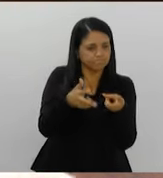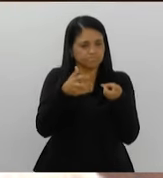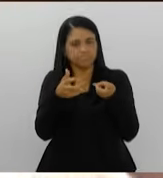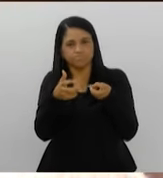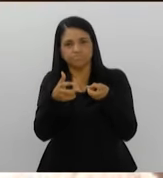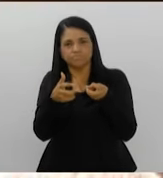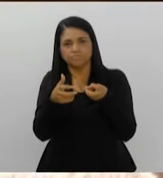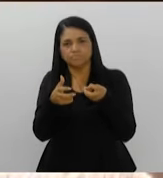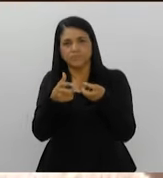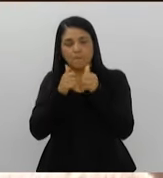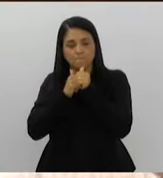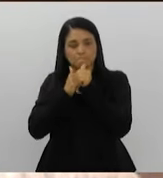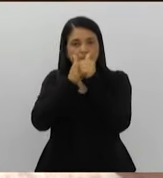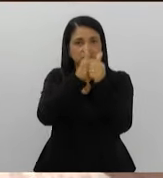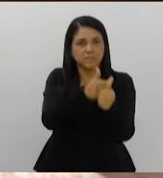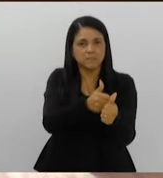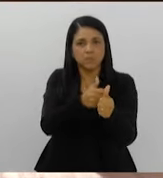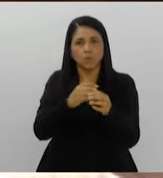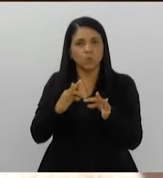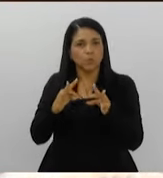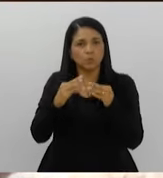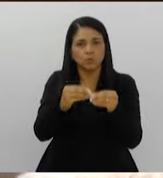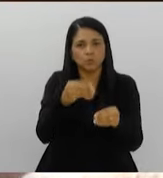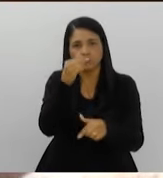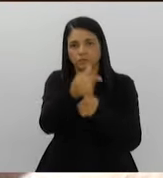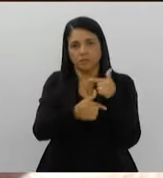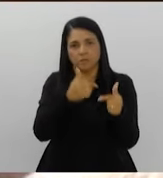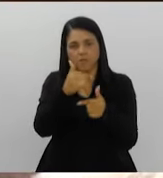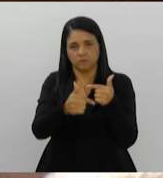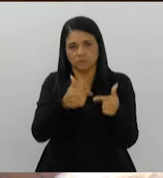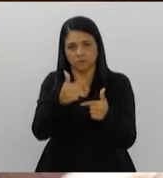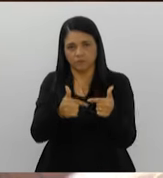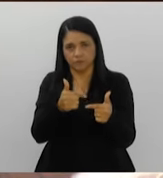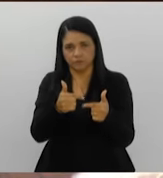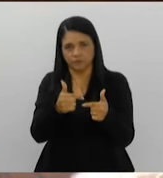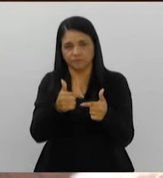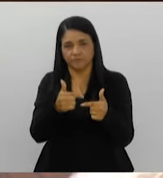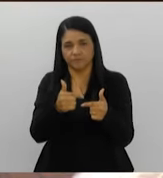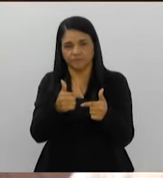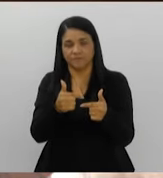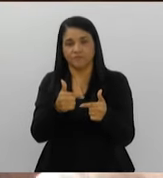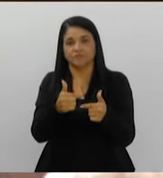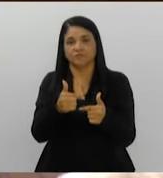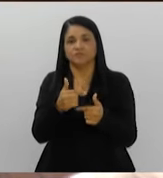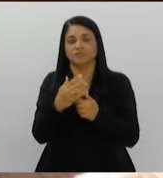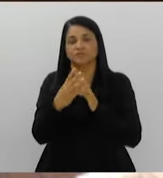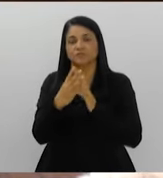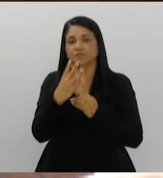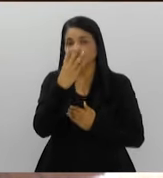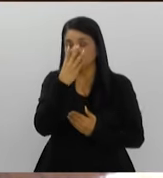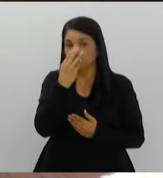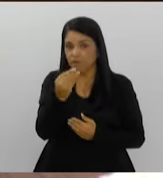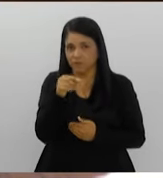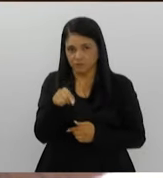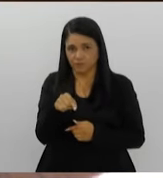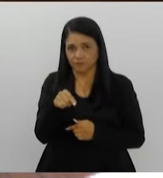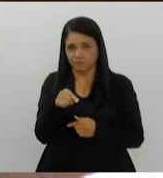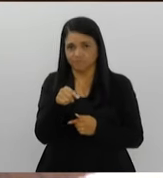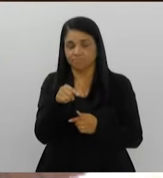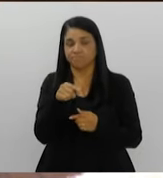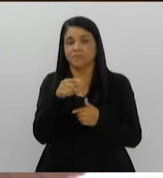a perseguição com todos os permissionários de vans. perseguição praticada pelo